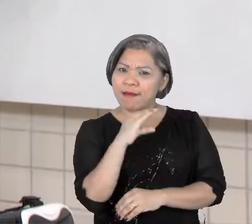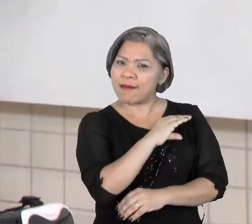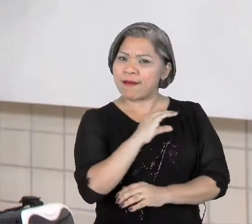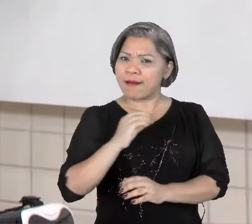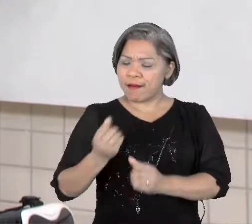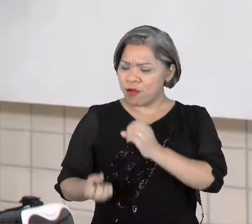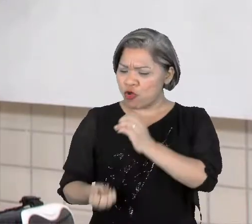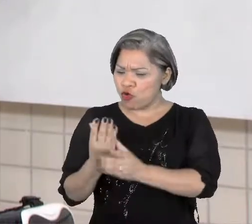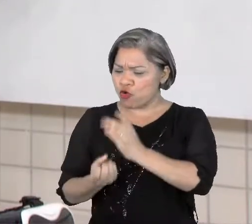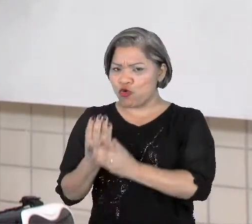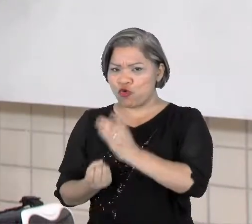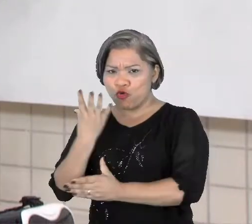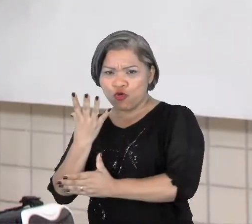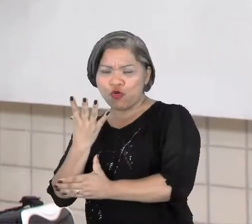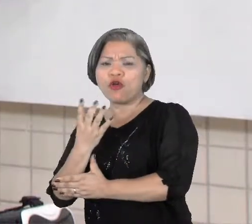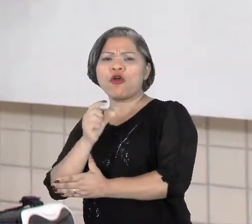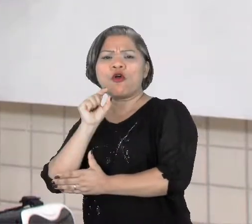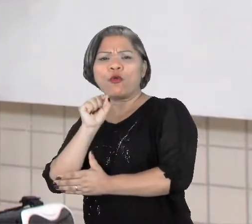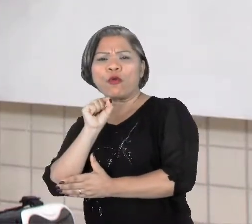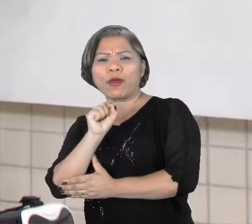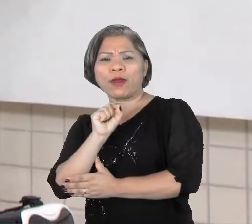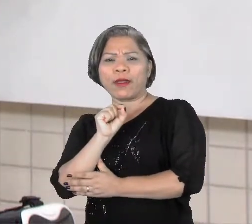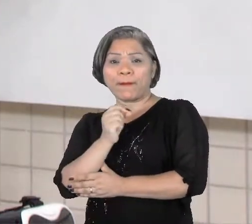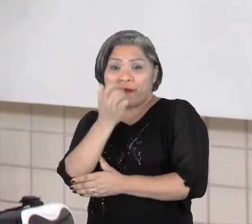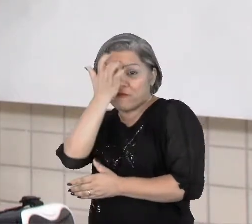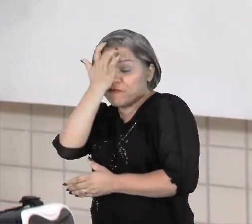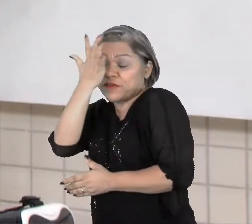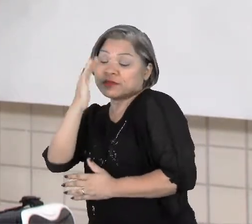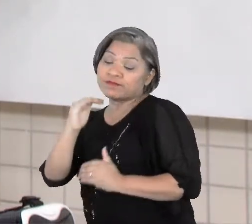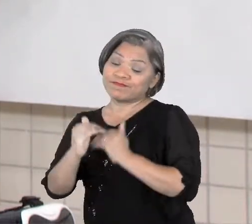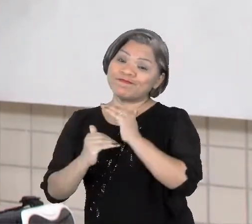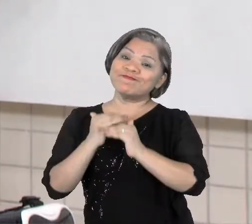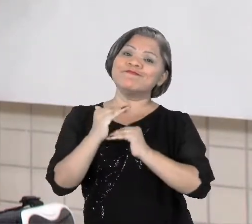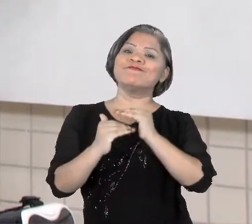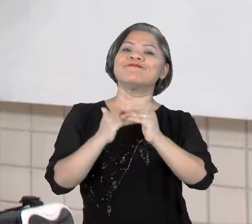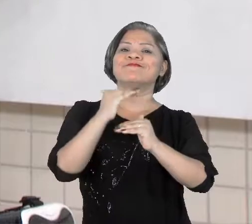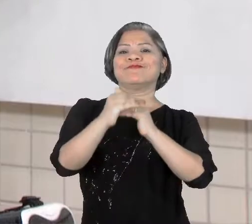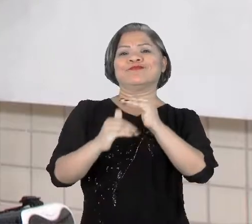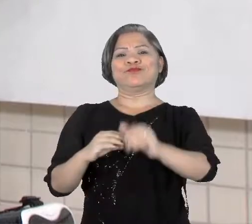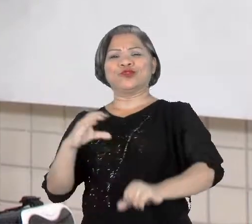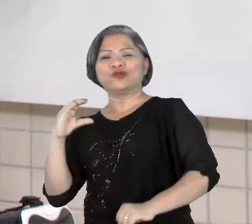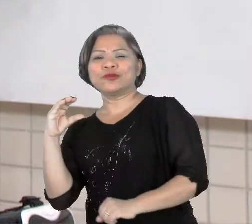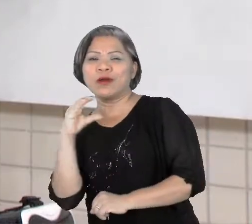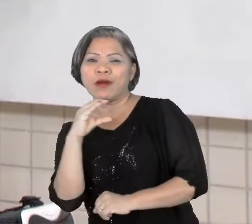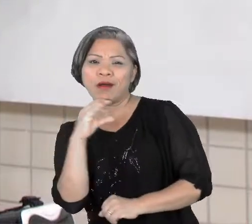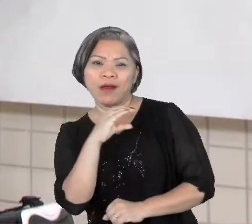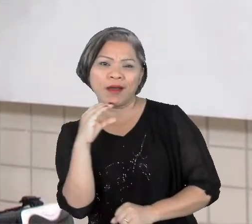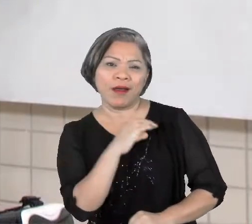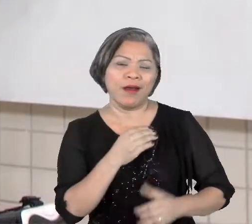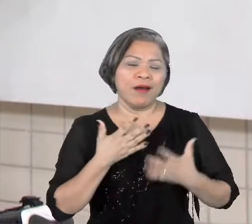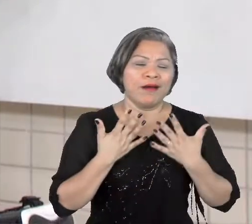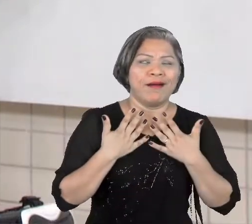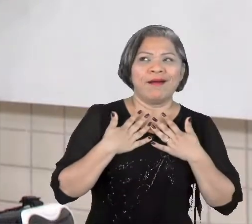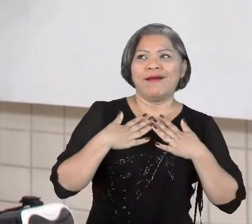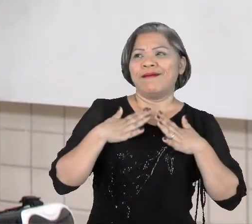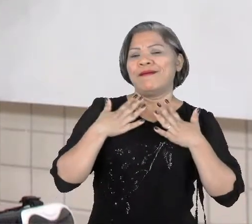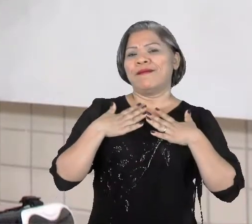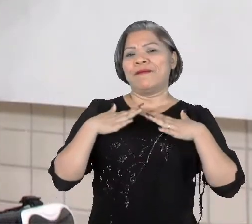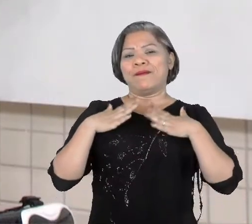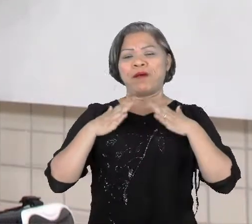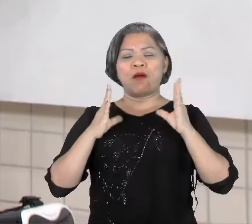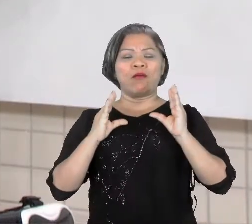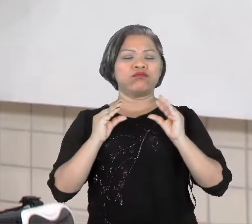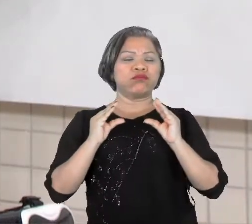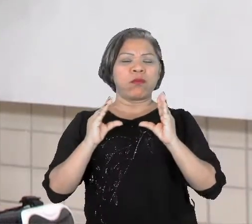para facilitar o desenvolvimento das coisas, para agilizar o conforto das pessoas.